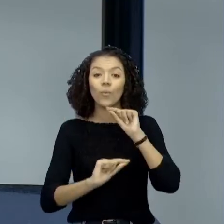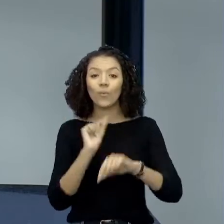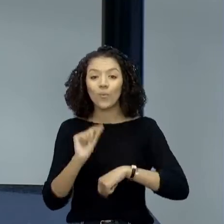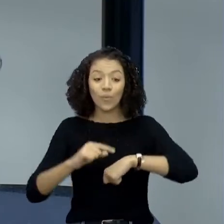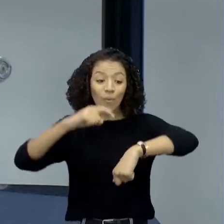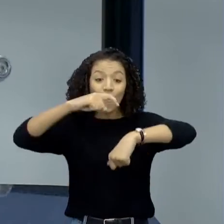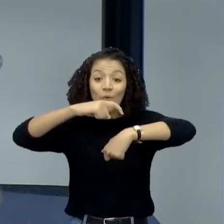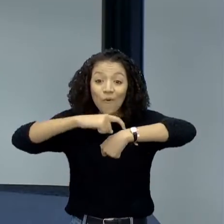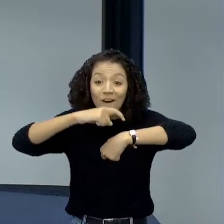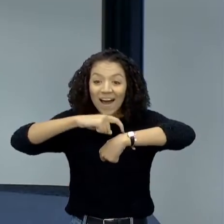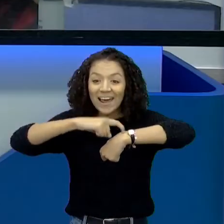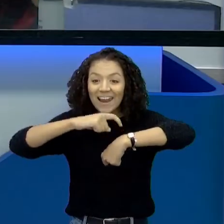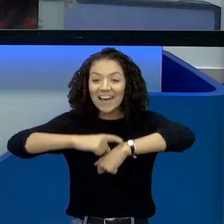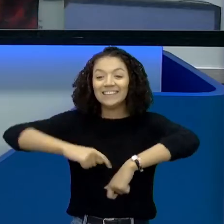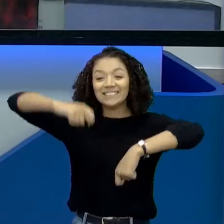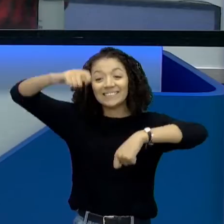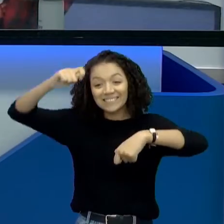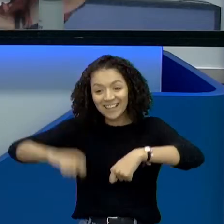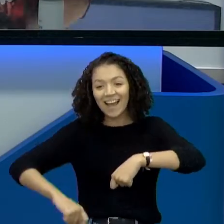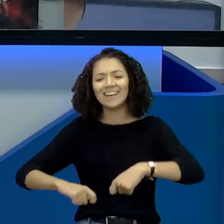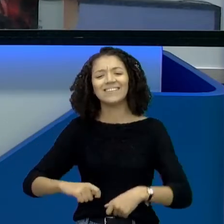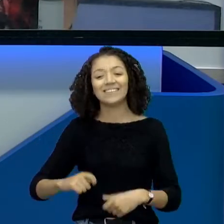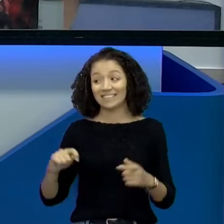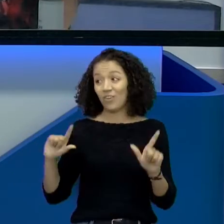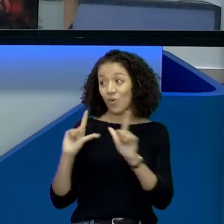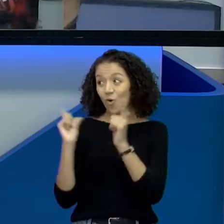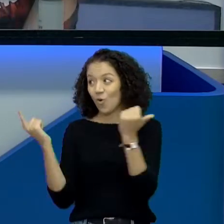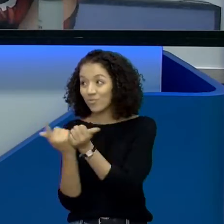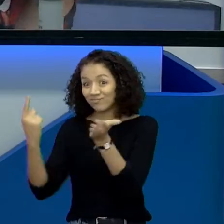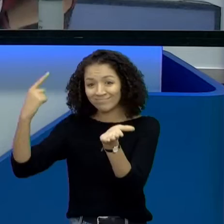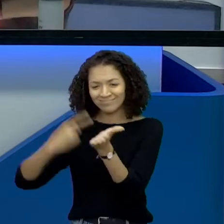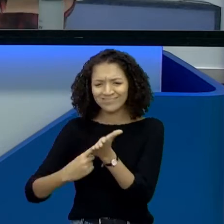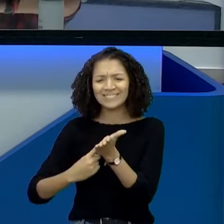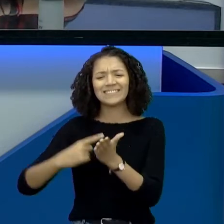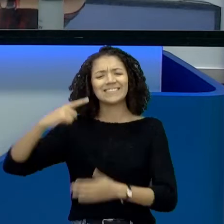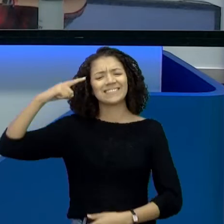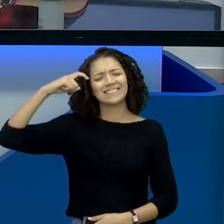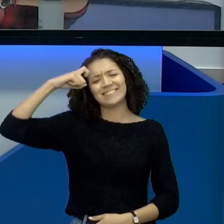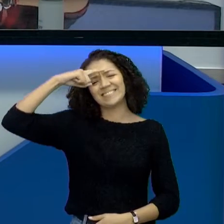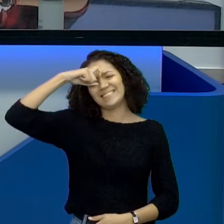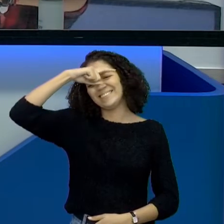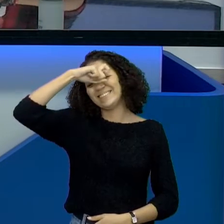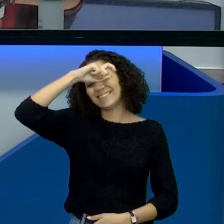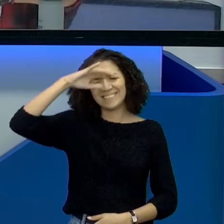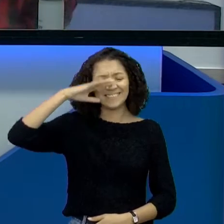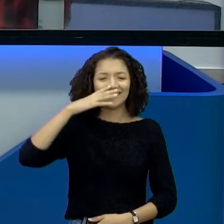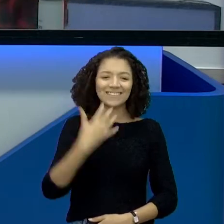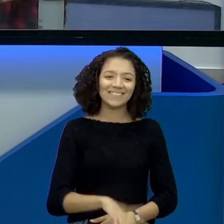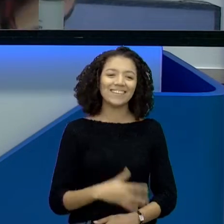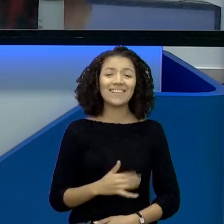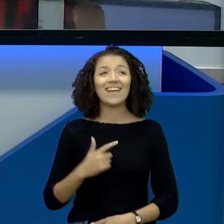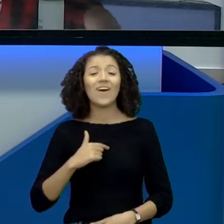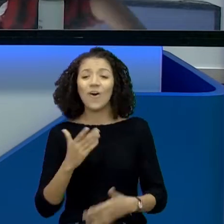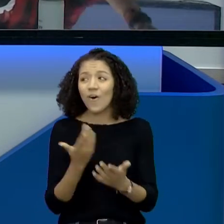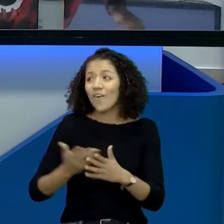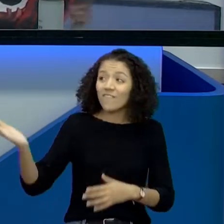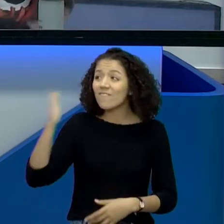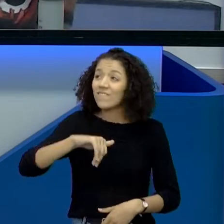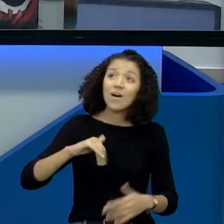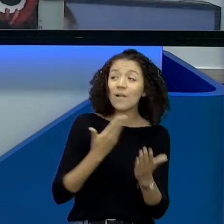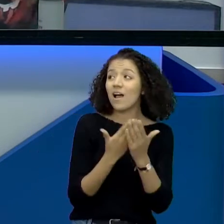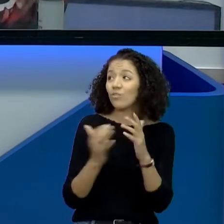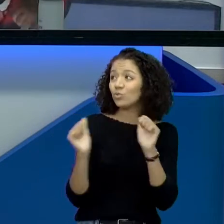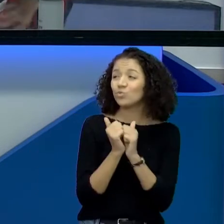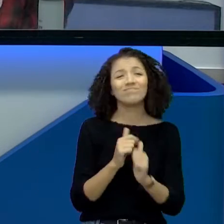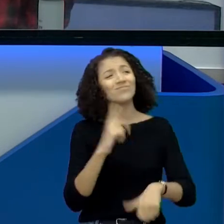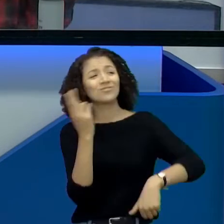horário para todo mundo. Isso é uma dificuldade mesmo. É um dos maiores problemas, né? Vamos segunda às 10, não, mas eu tô em aula, eu tenho interação, e não